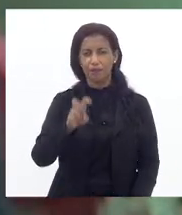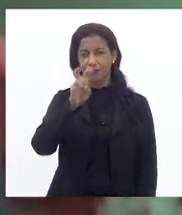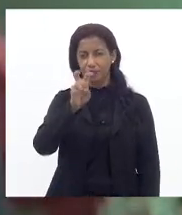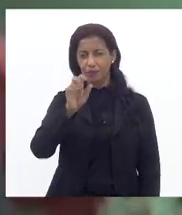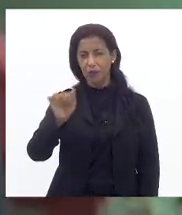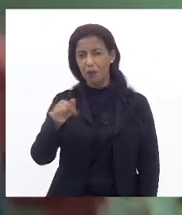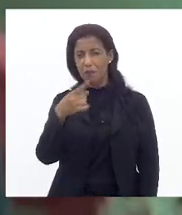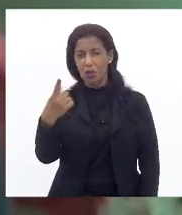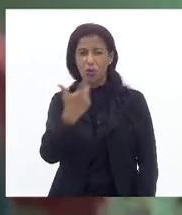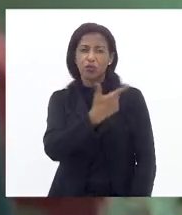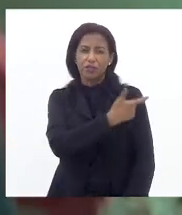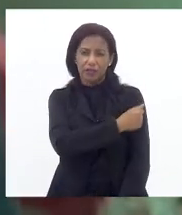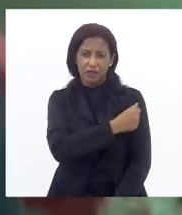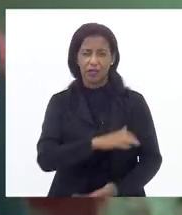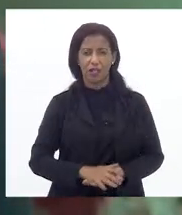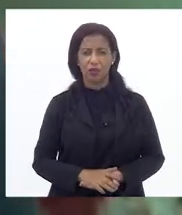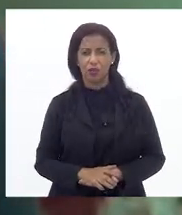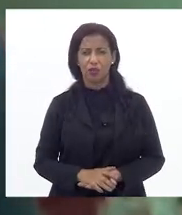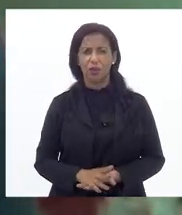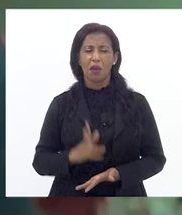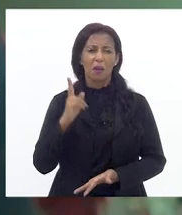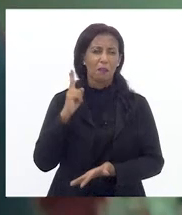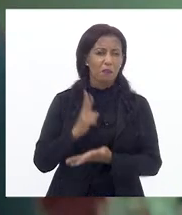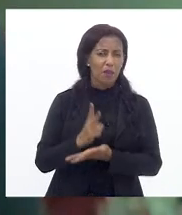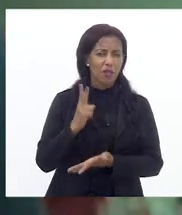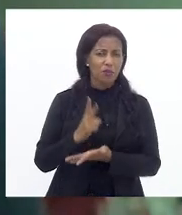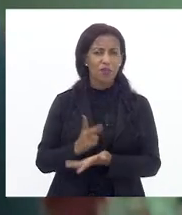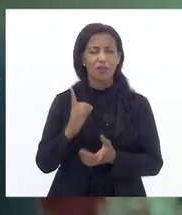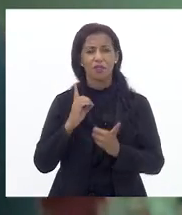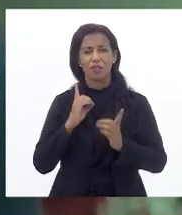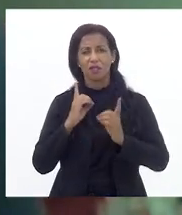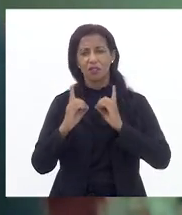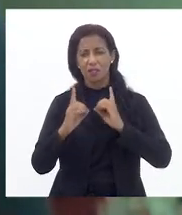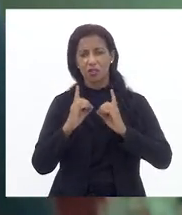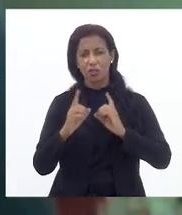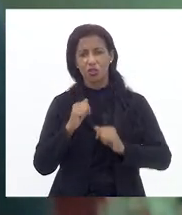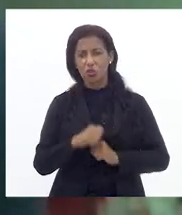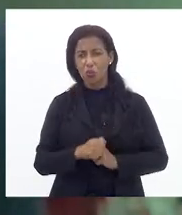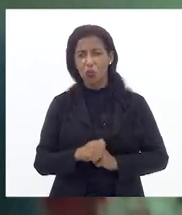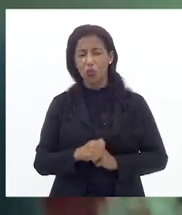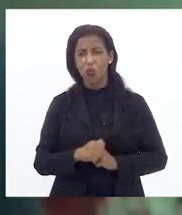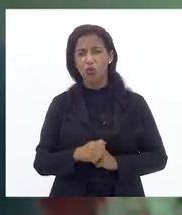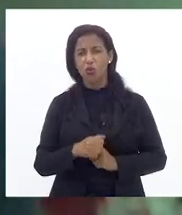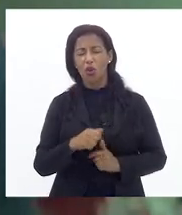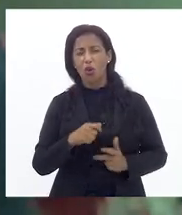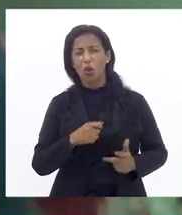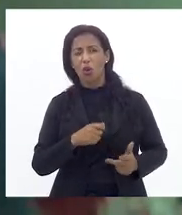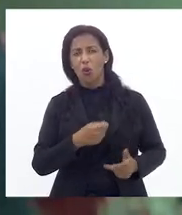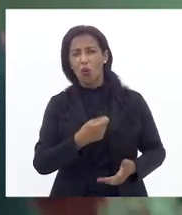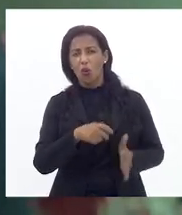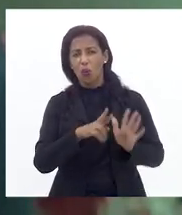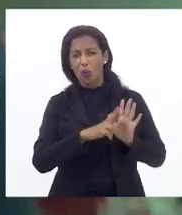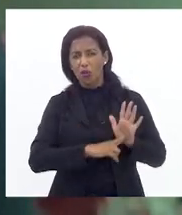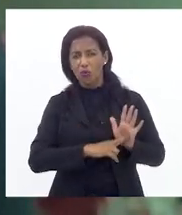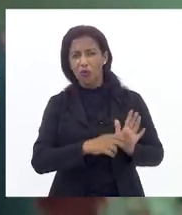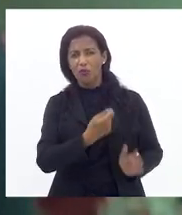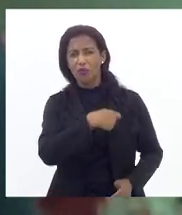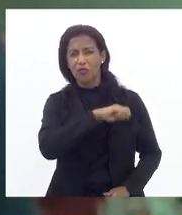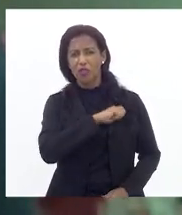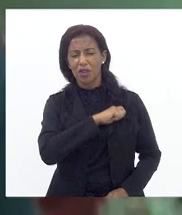de vacinar ti e ainda se discute no país arrocho fiscal para o setor